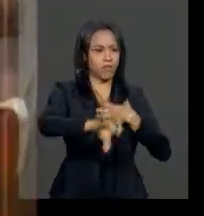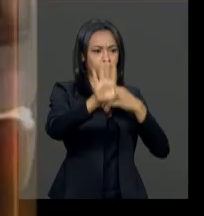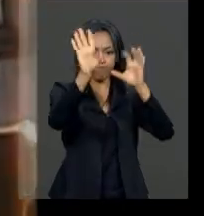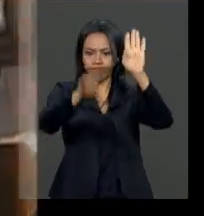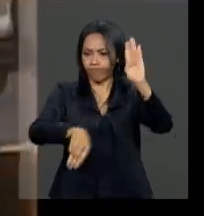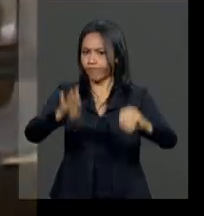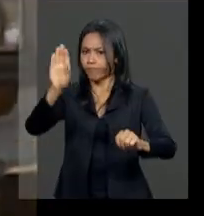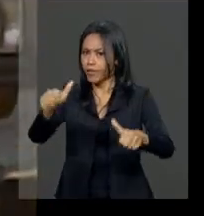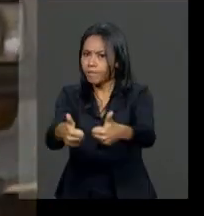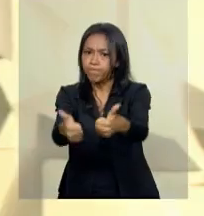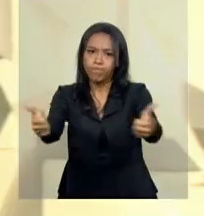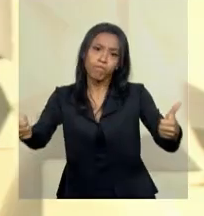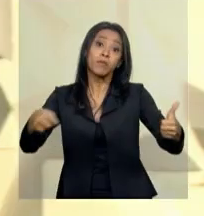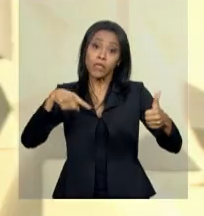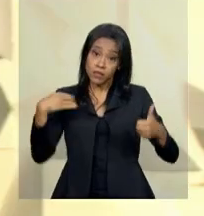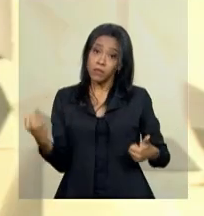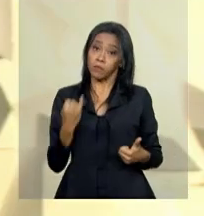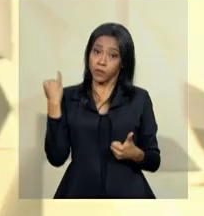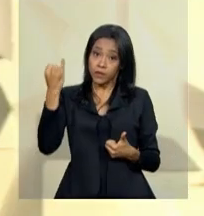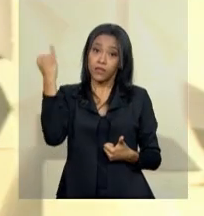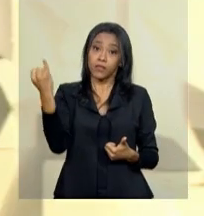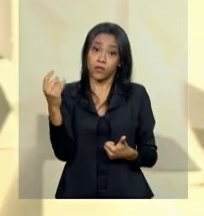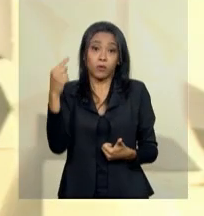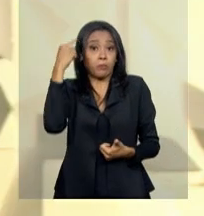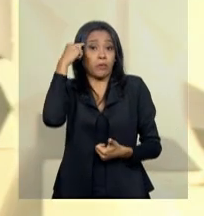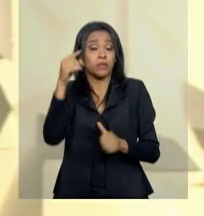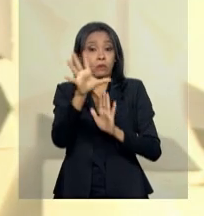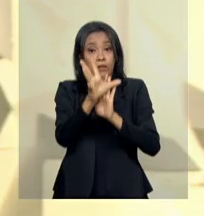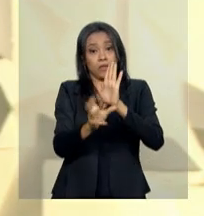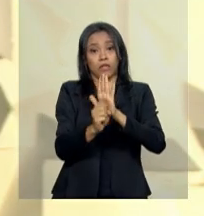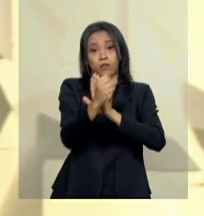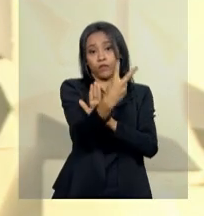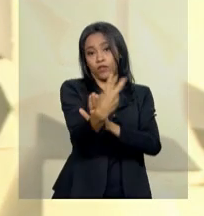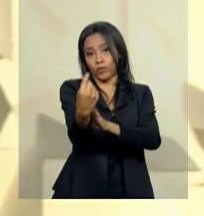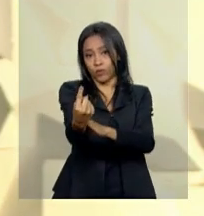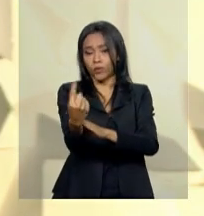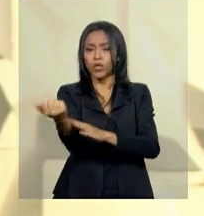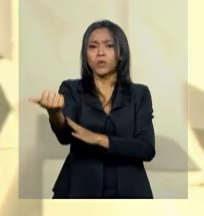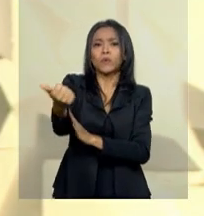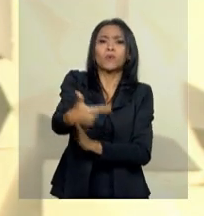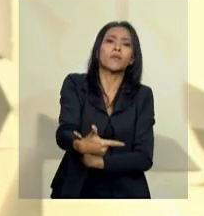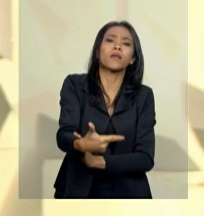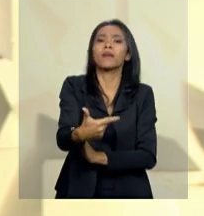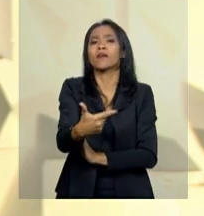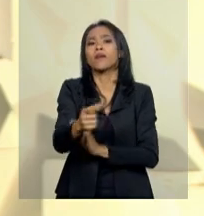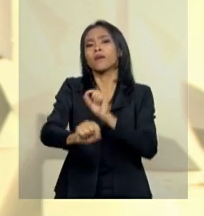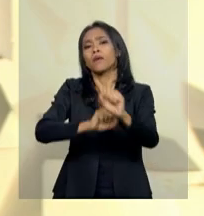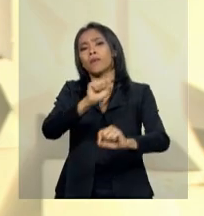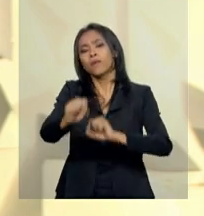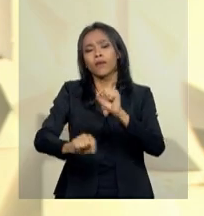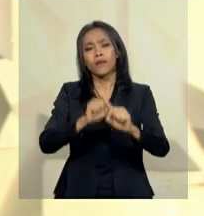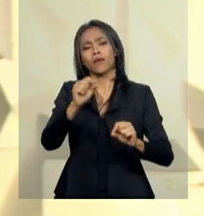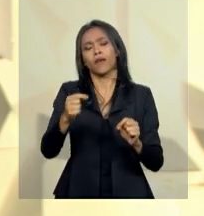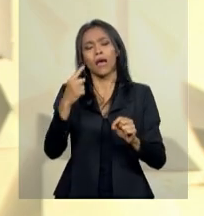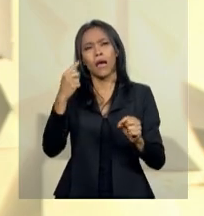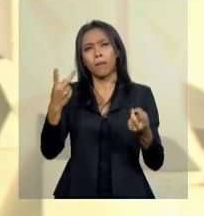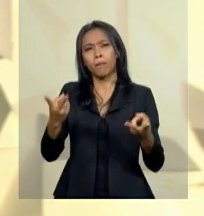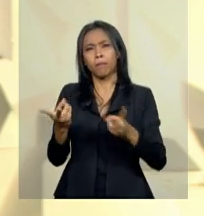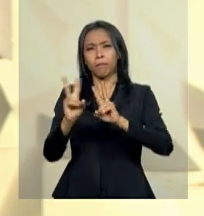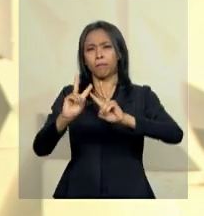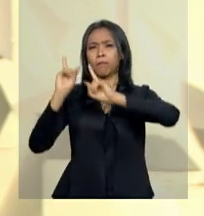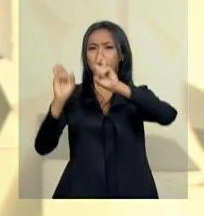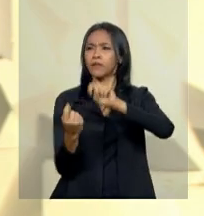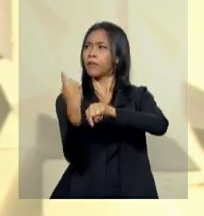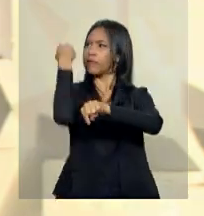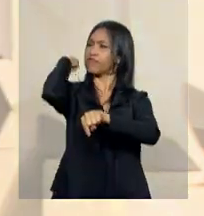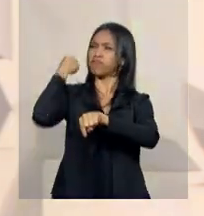que é fundamentalmente importante quando a gente pensa o século XXI, do que a um olhar do século XIX, por assim